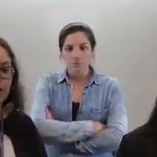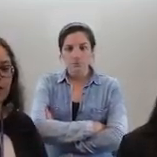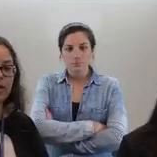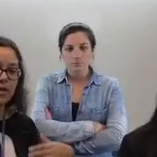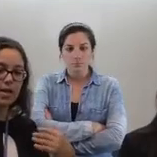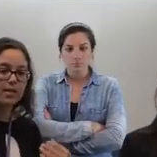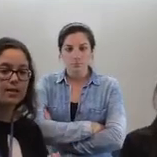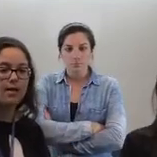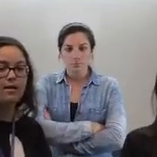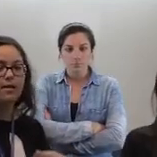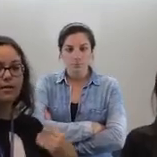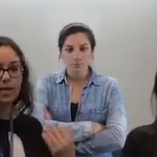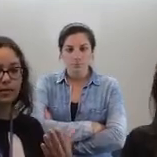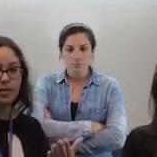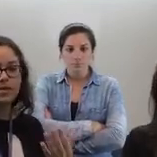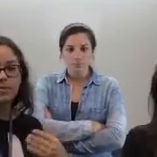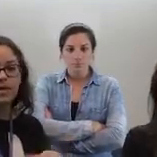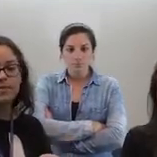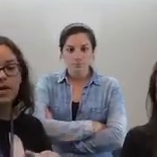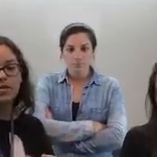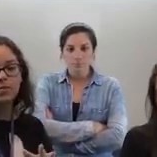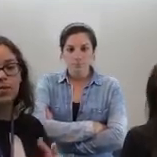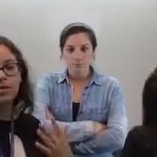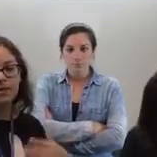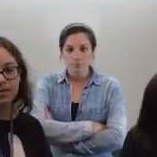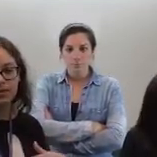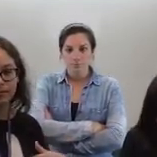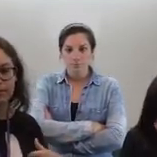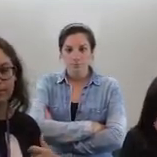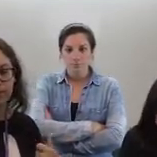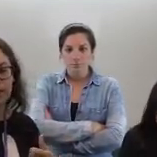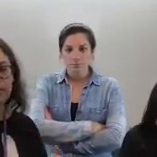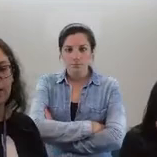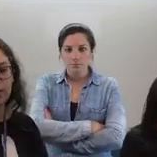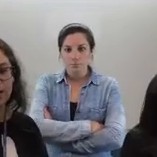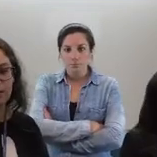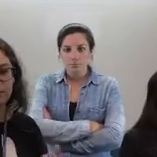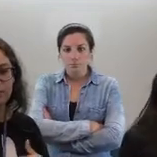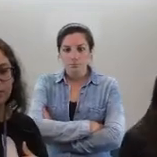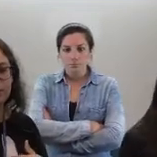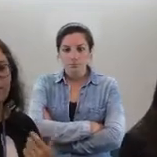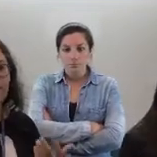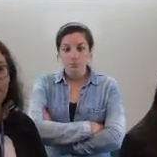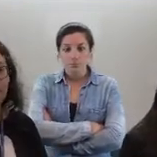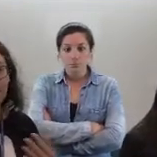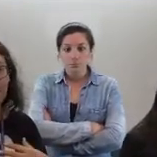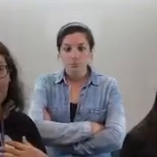vocês comprarem e realizar no máximo 10 páginas por impressão, que eles falam aqui.